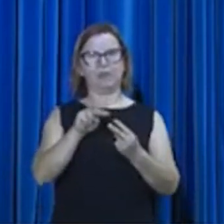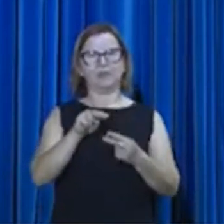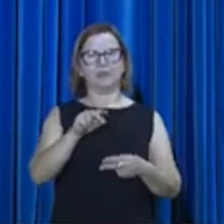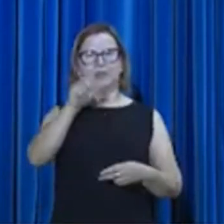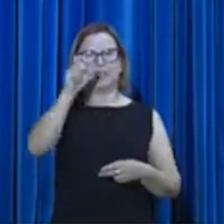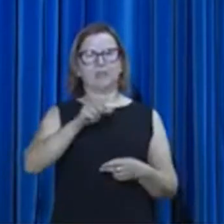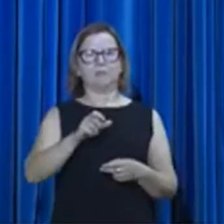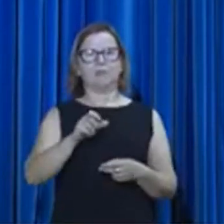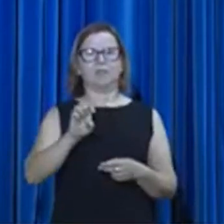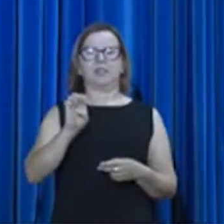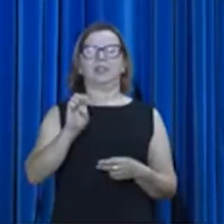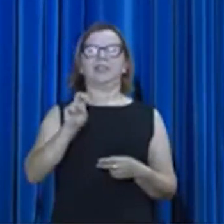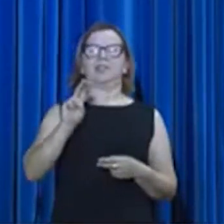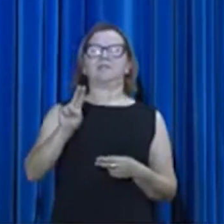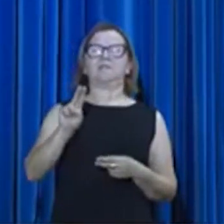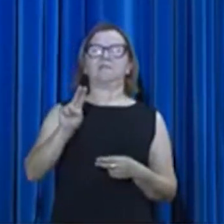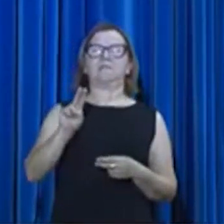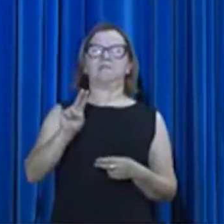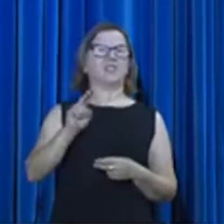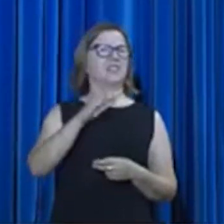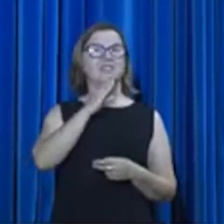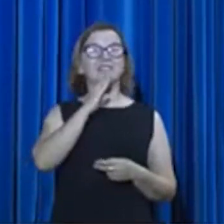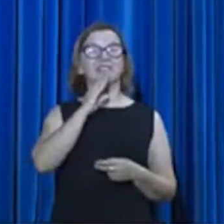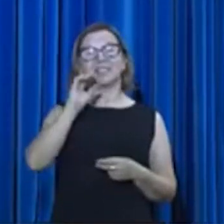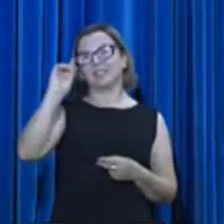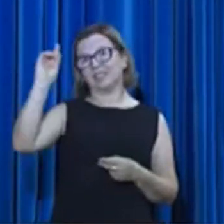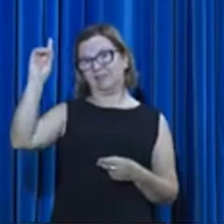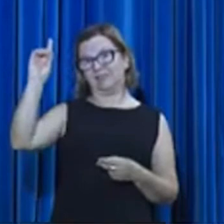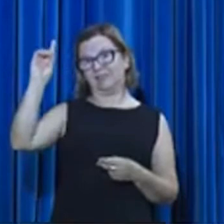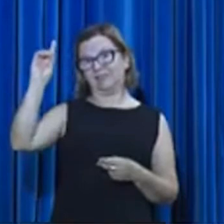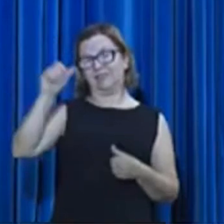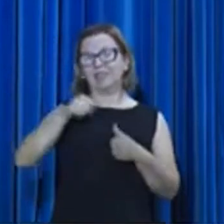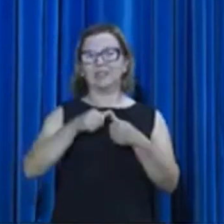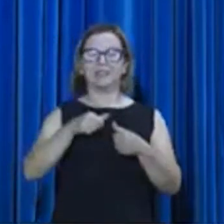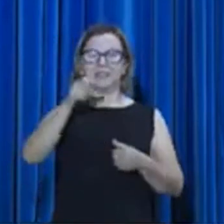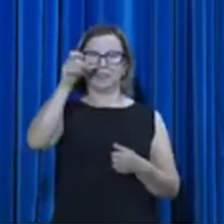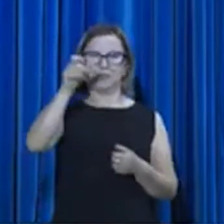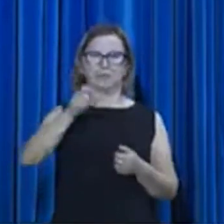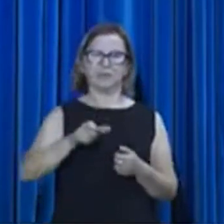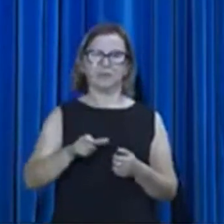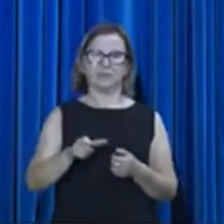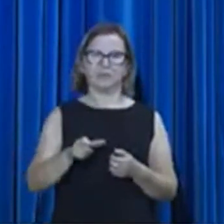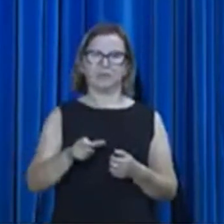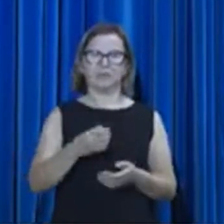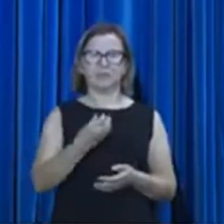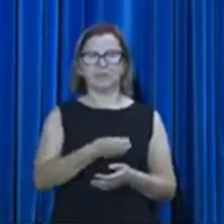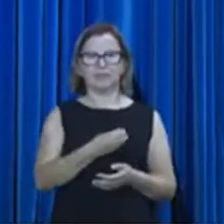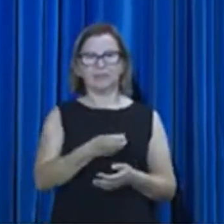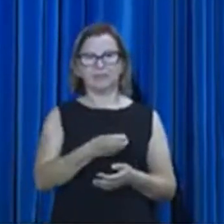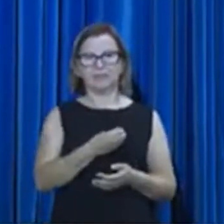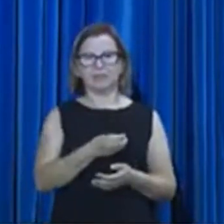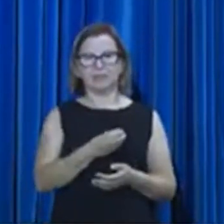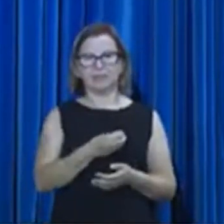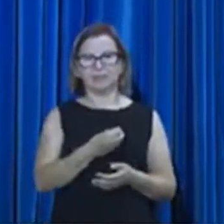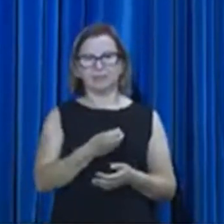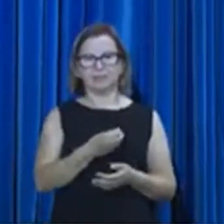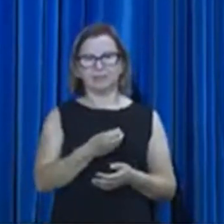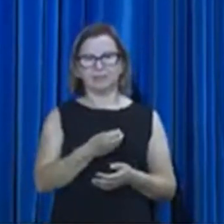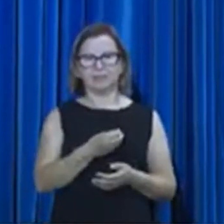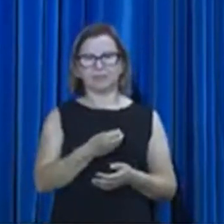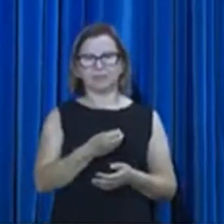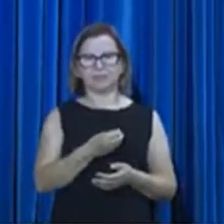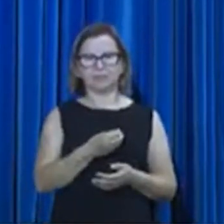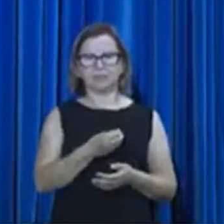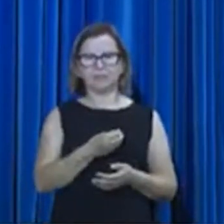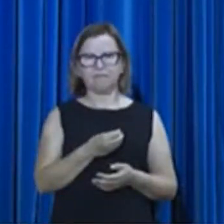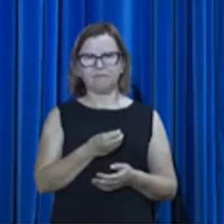não conhece a Deus. Esse homem, ele vive com a ênfase no